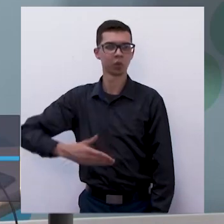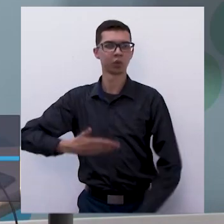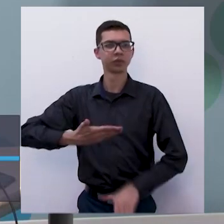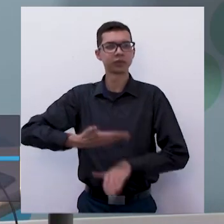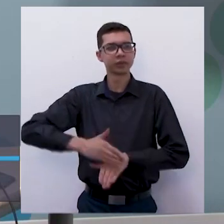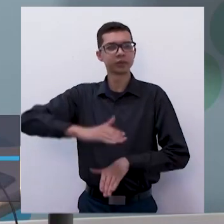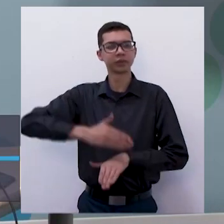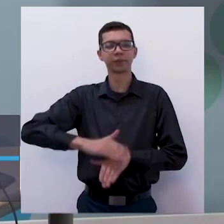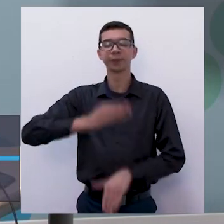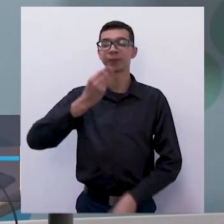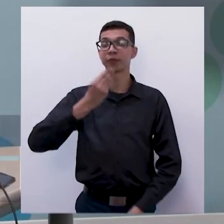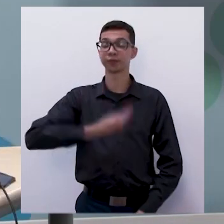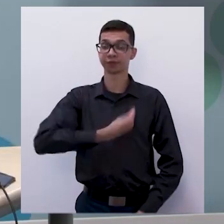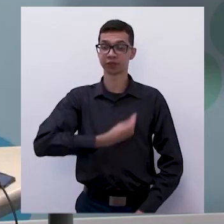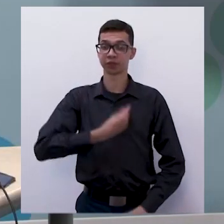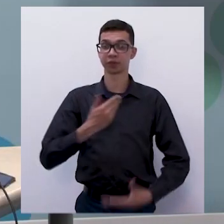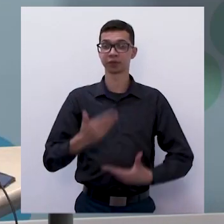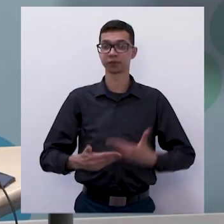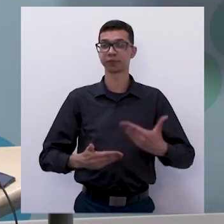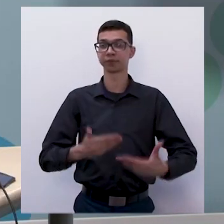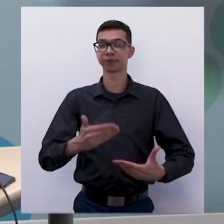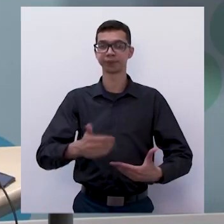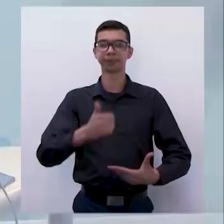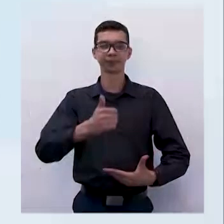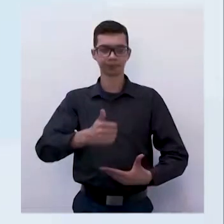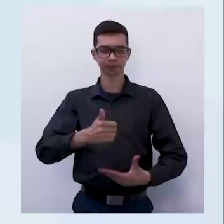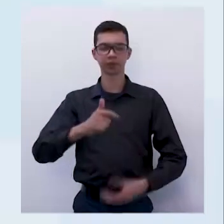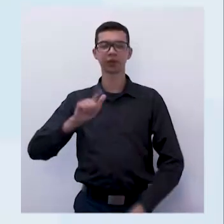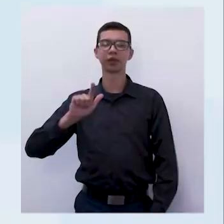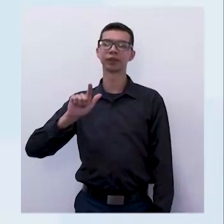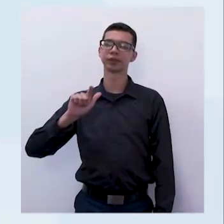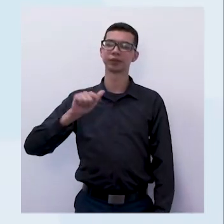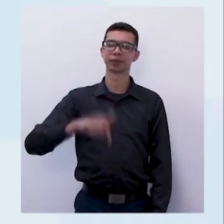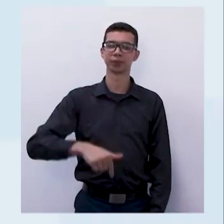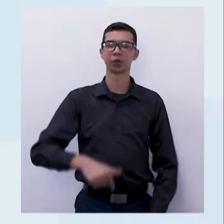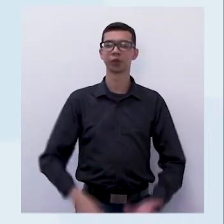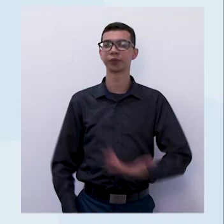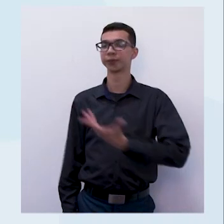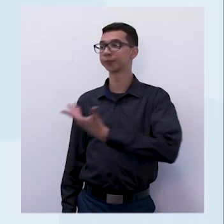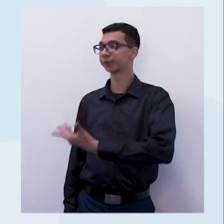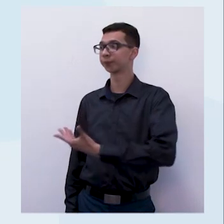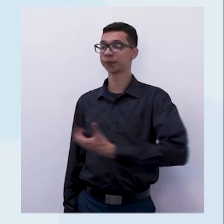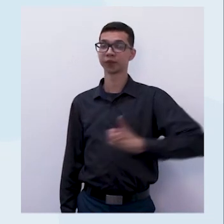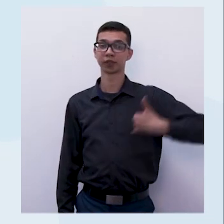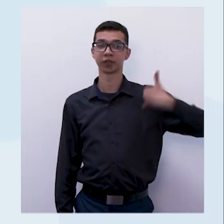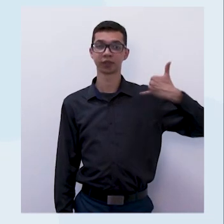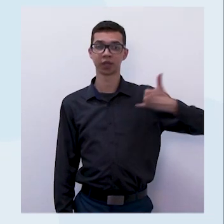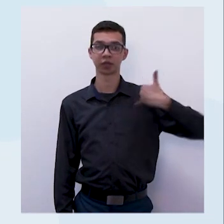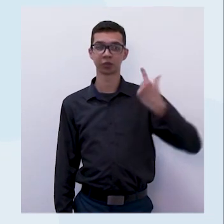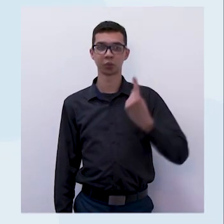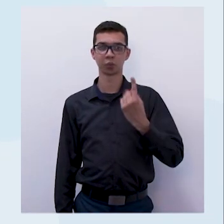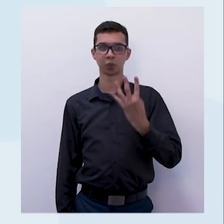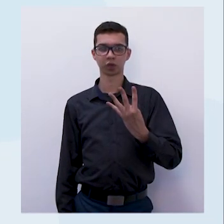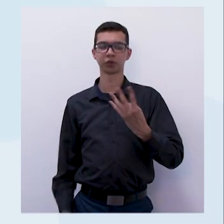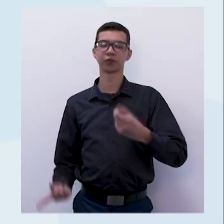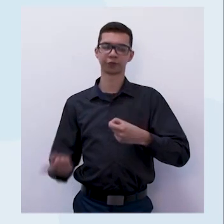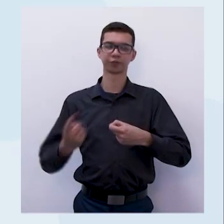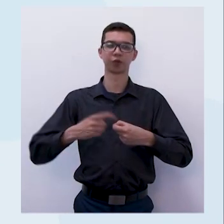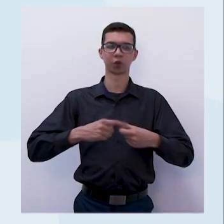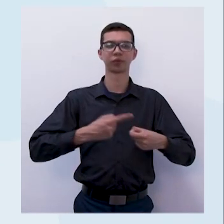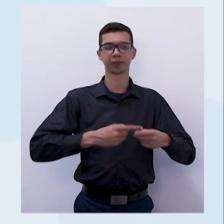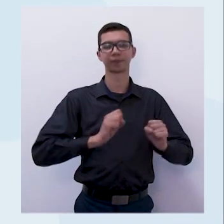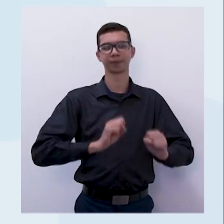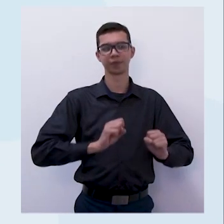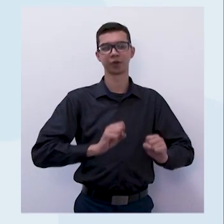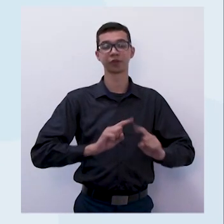de sobrevivência, tá? Depois, aos 14 anos, ele vai poder voltar para a cidade, mas não